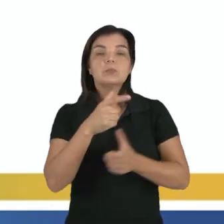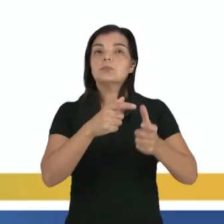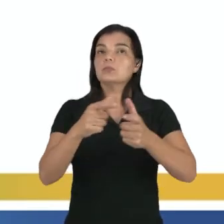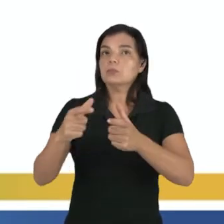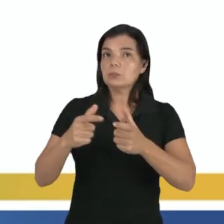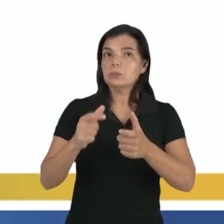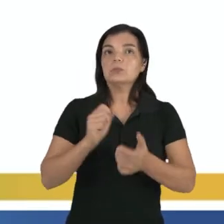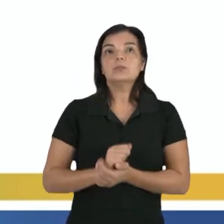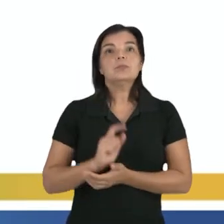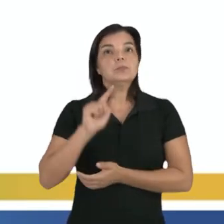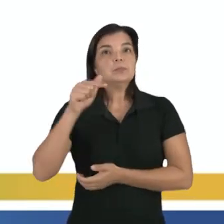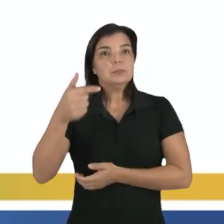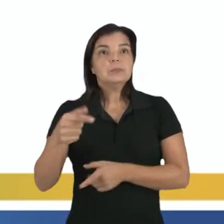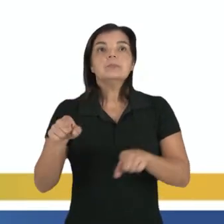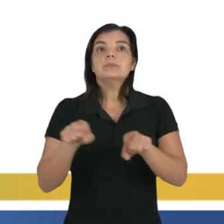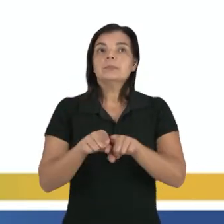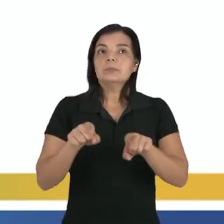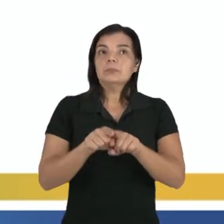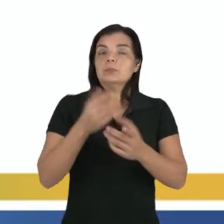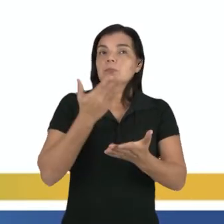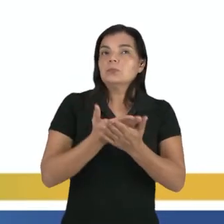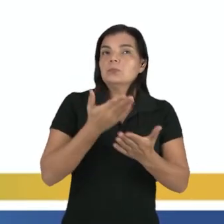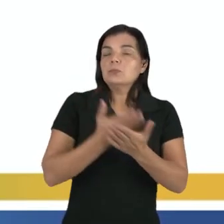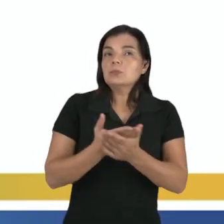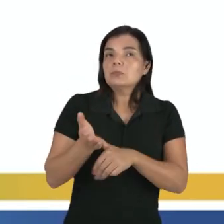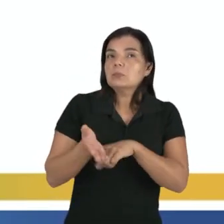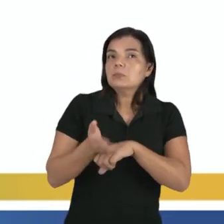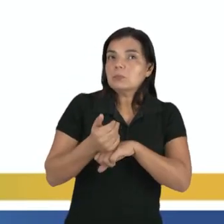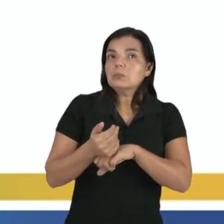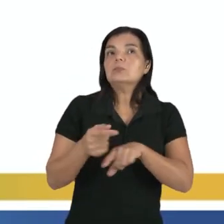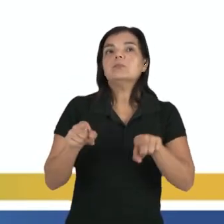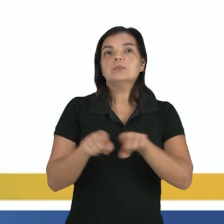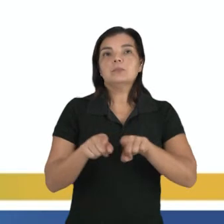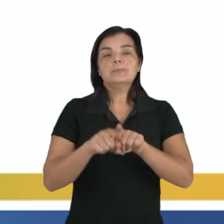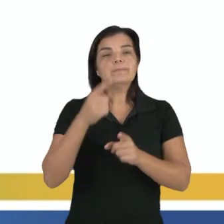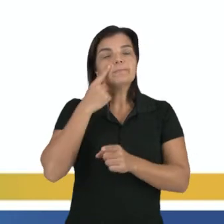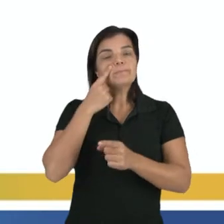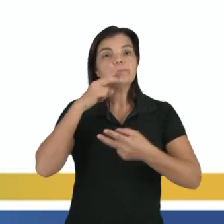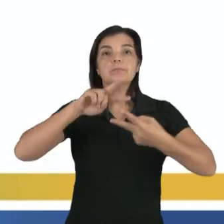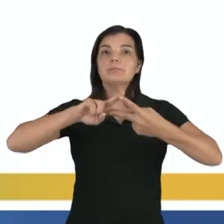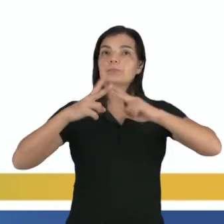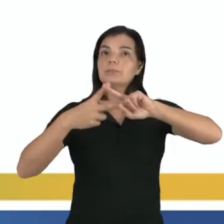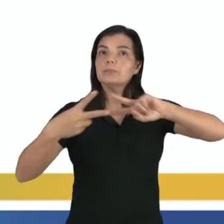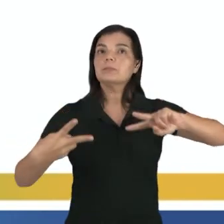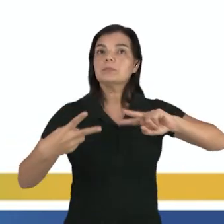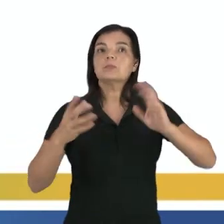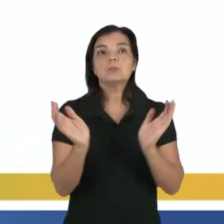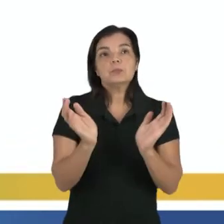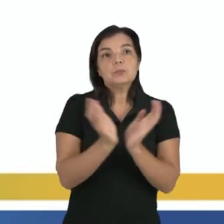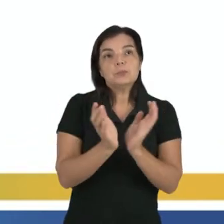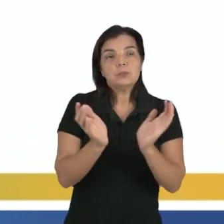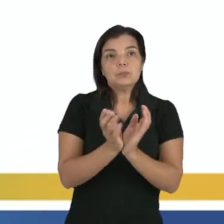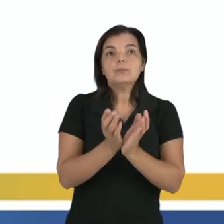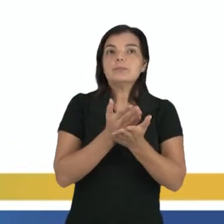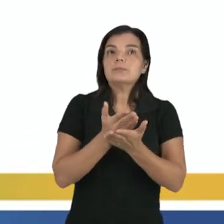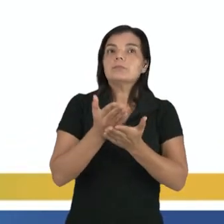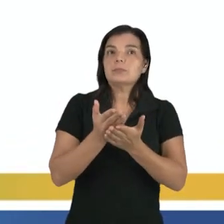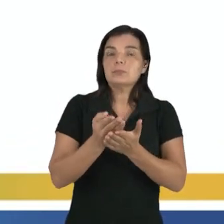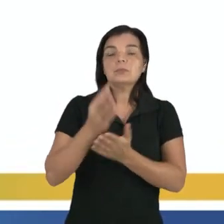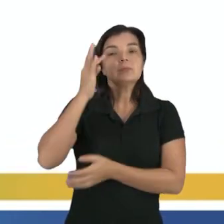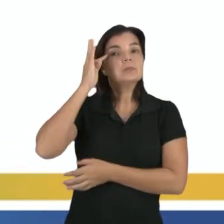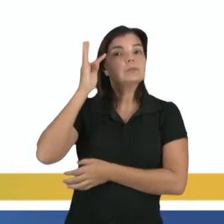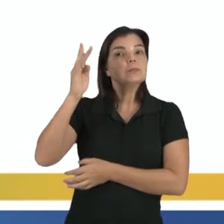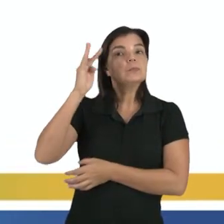das espécies. Outros indícios provêm de um estudo mais recente, notadamente genética. O conjunto